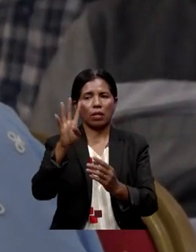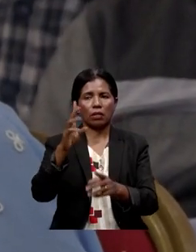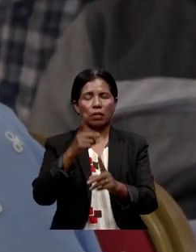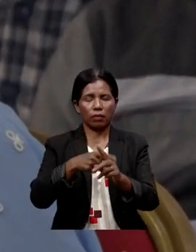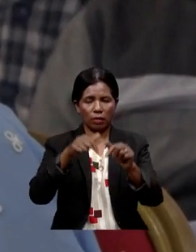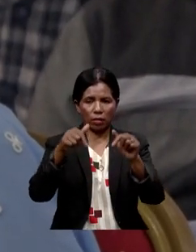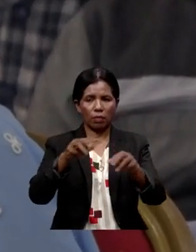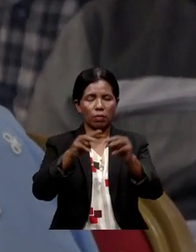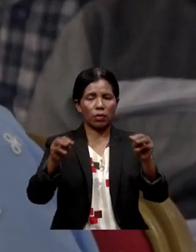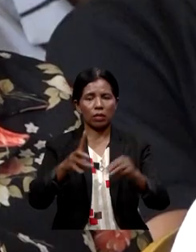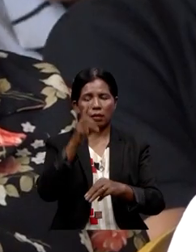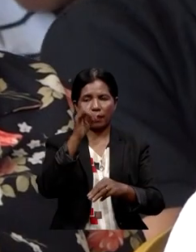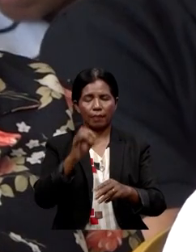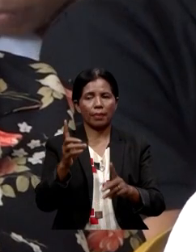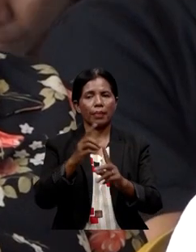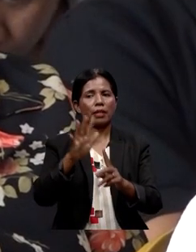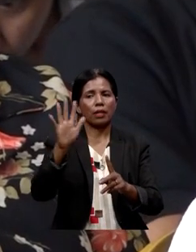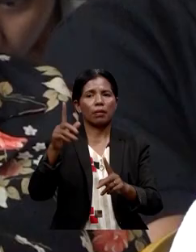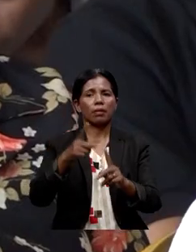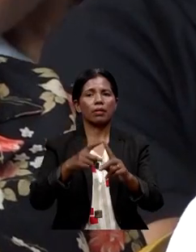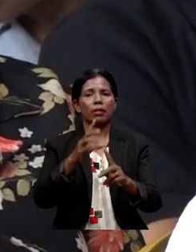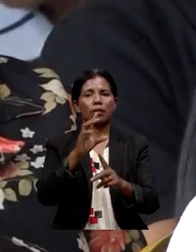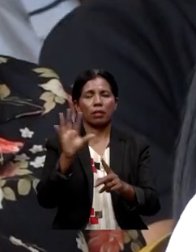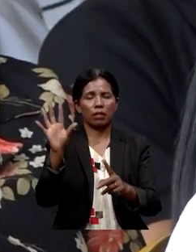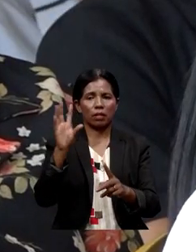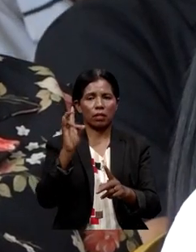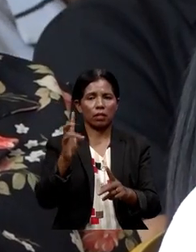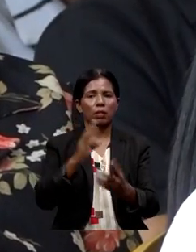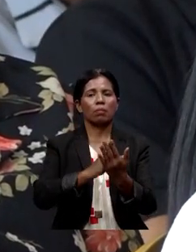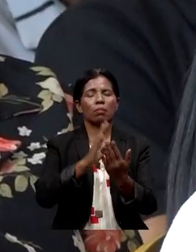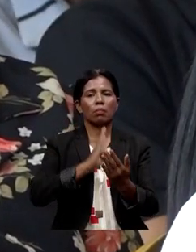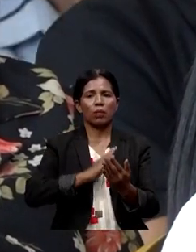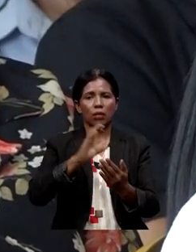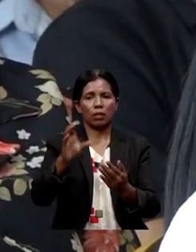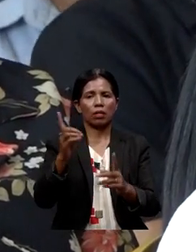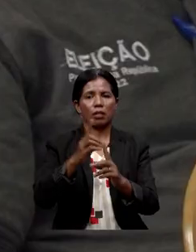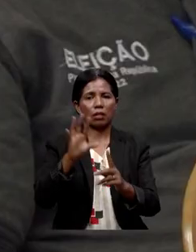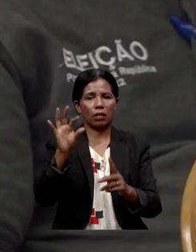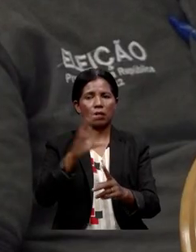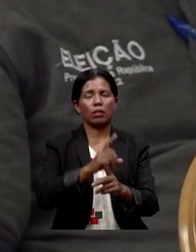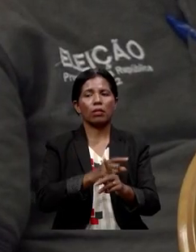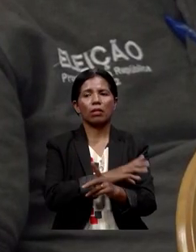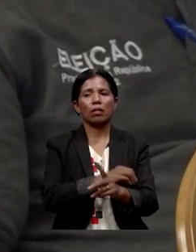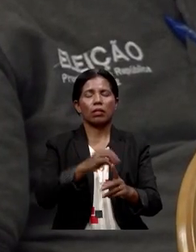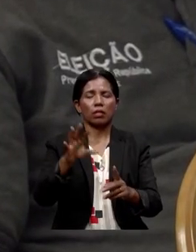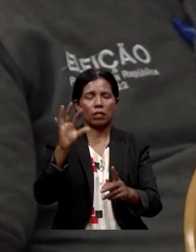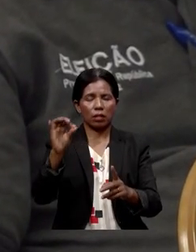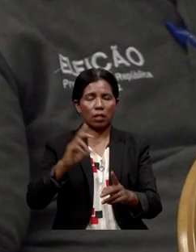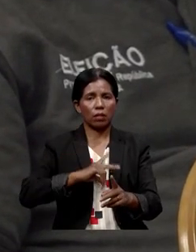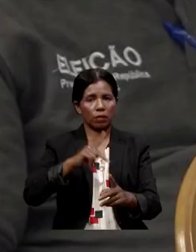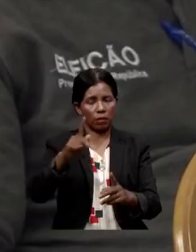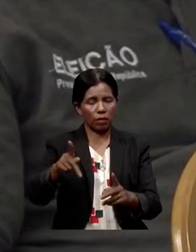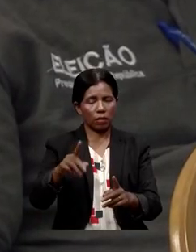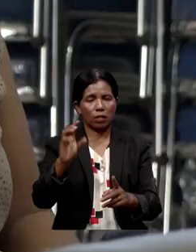a município Dili, Loron Lima to Loron Hito e a Baucau, Loron Walu to Loron Sia e a Lauten, Loron Sanulo to